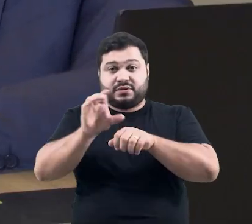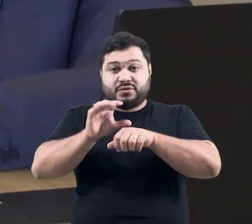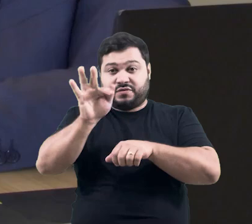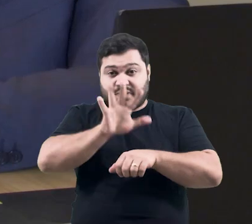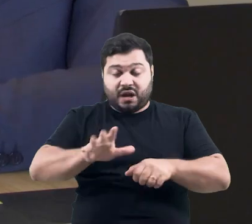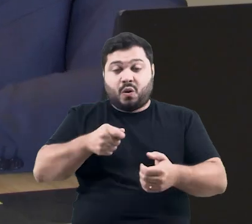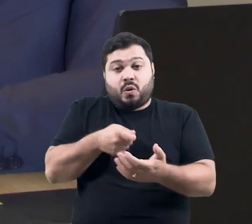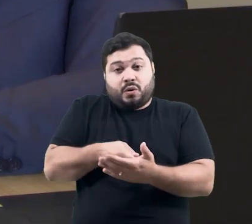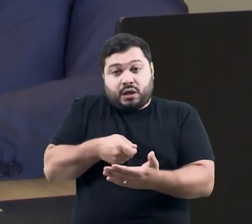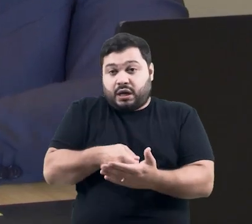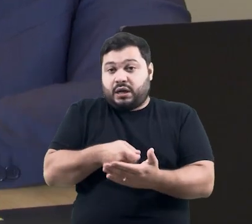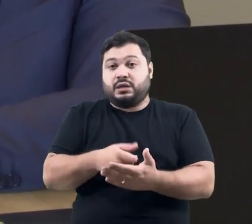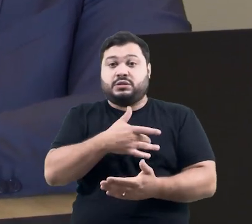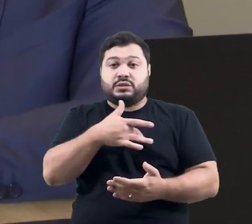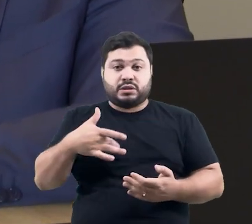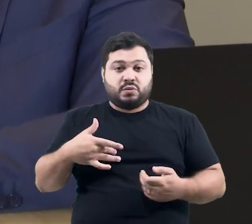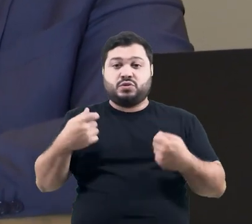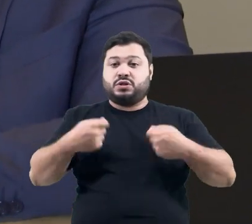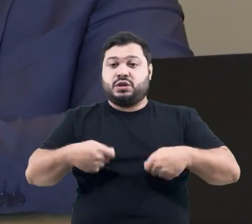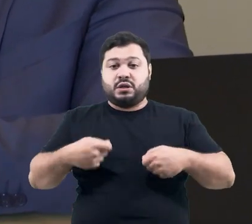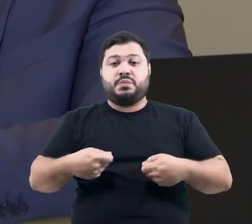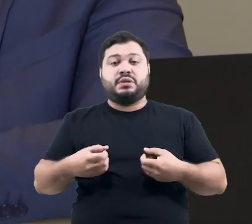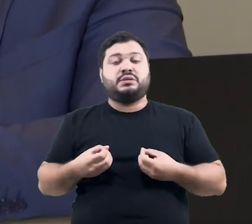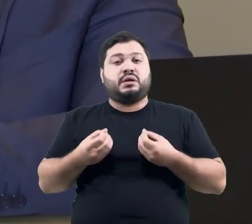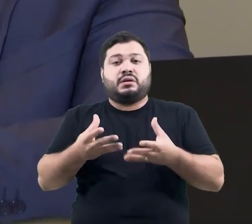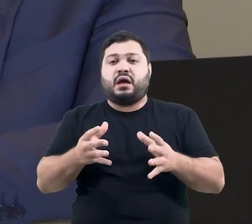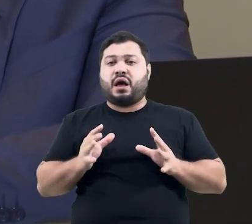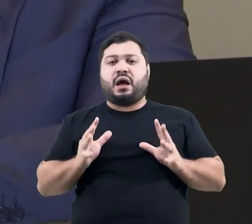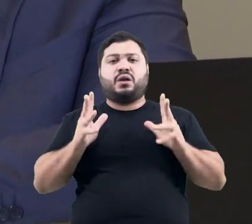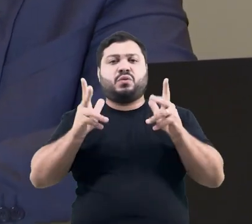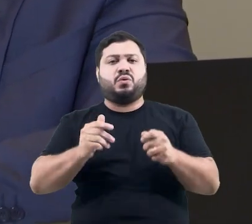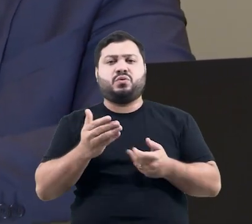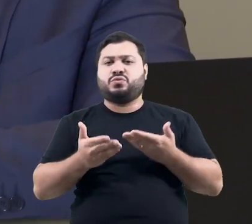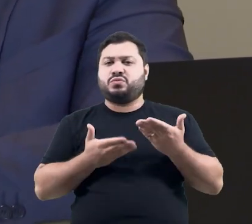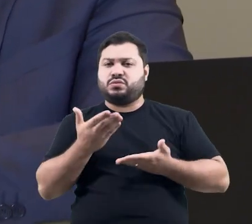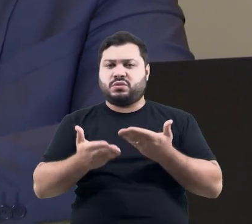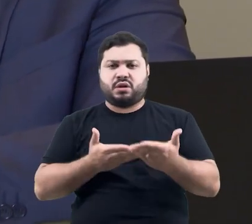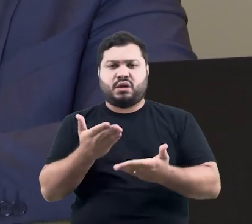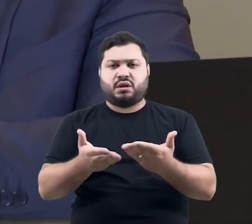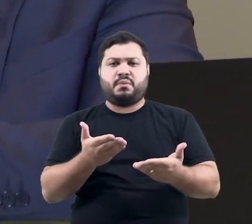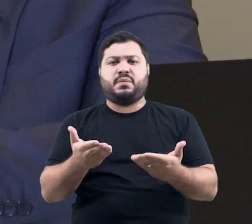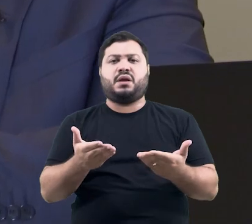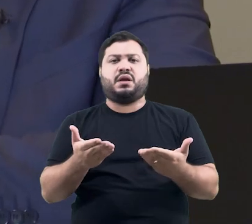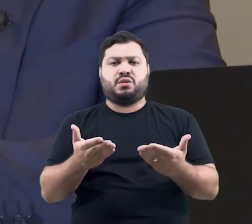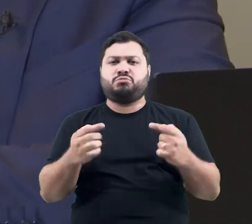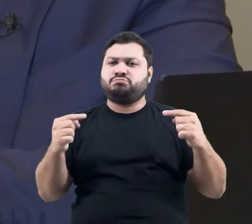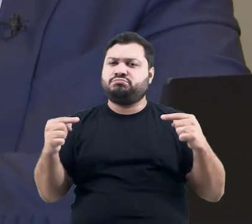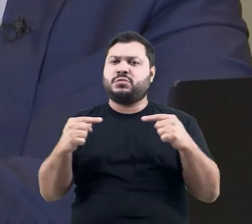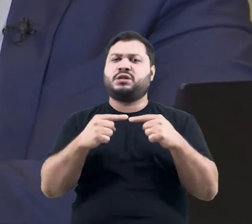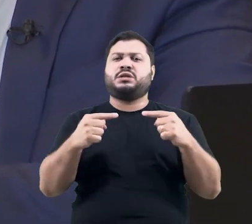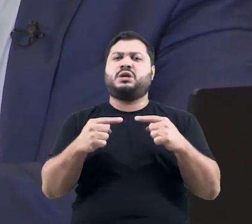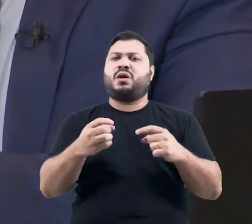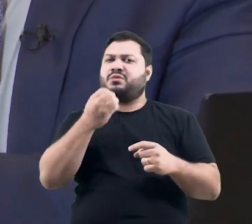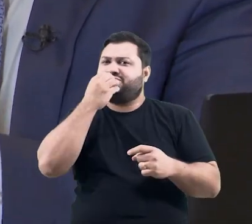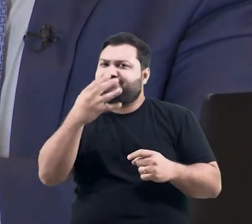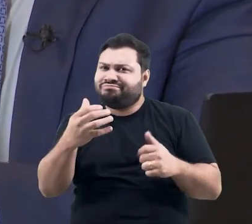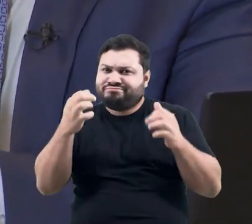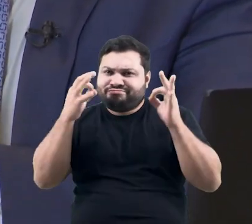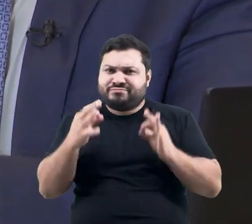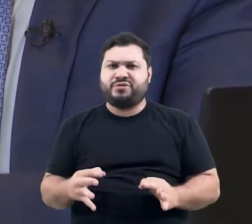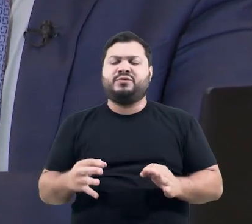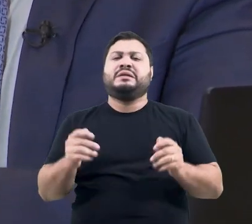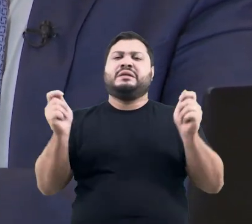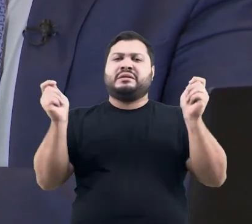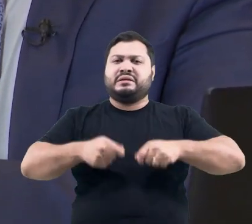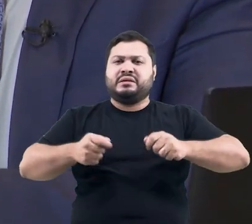Federal, ela consagra o direito à saúde e deve ser propiciado a todos um tratamento mais adequado